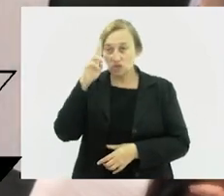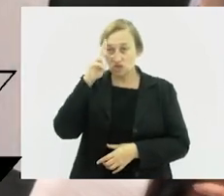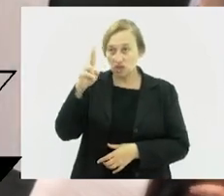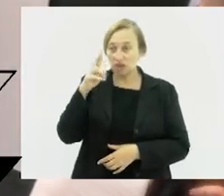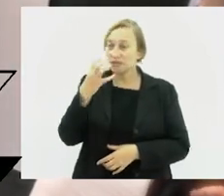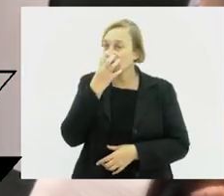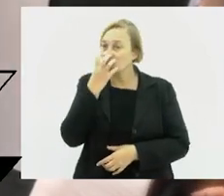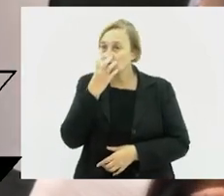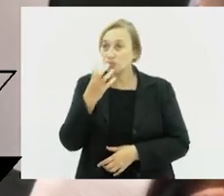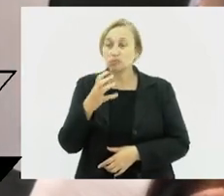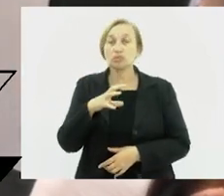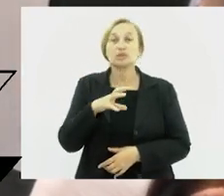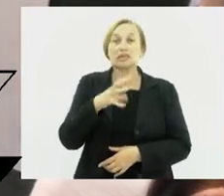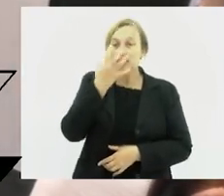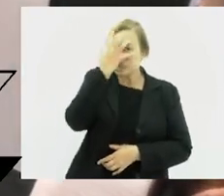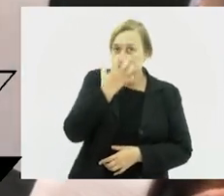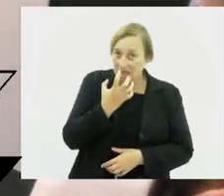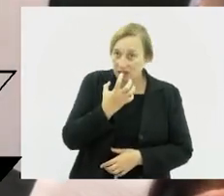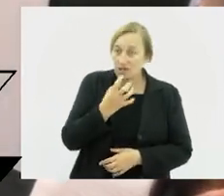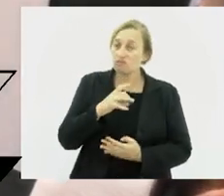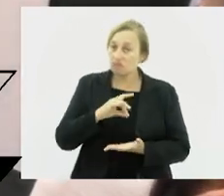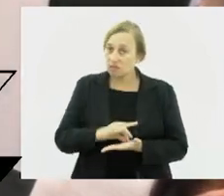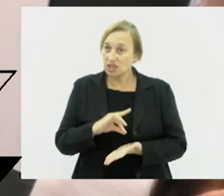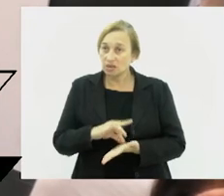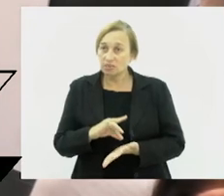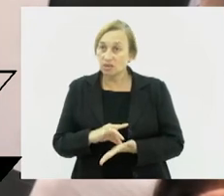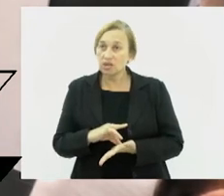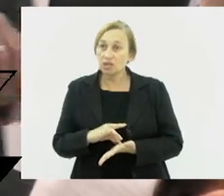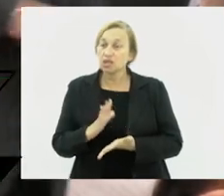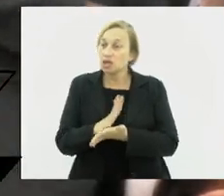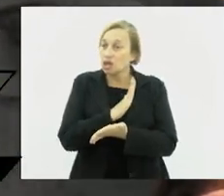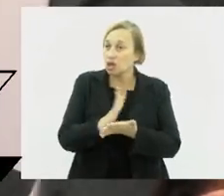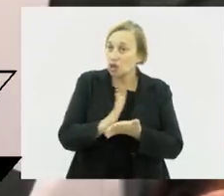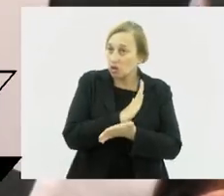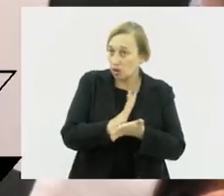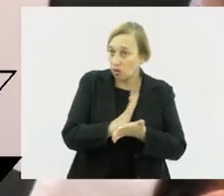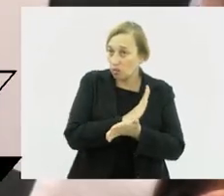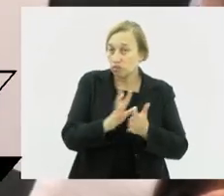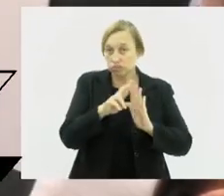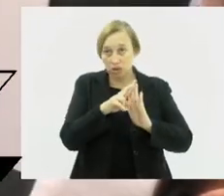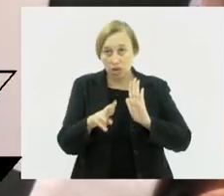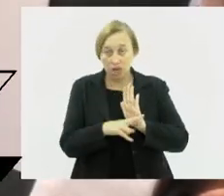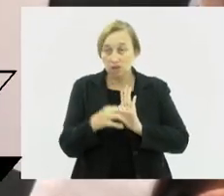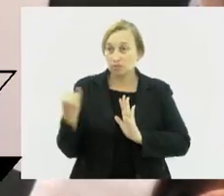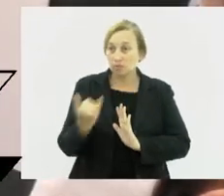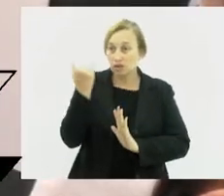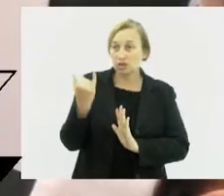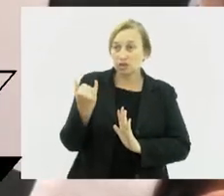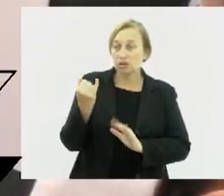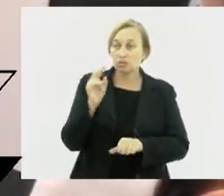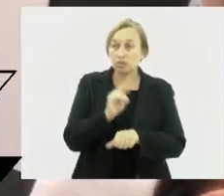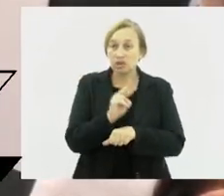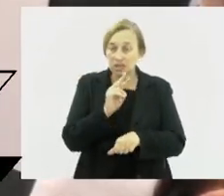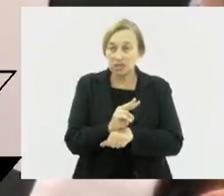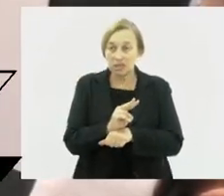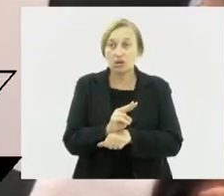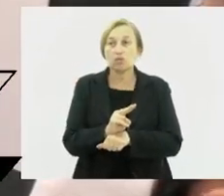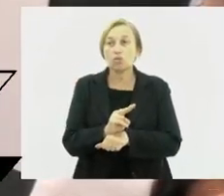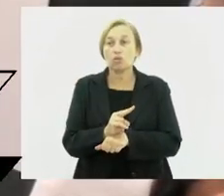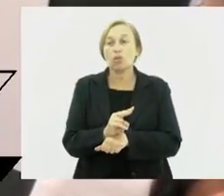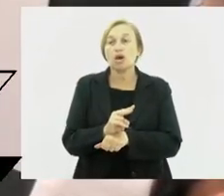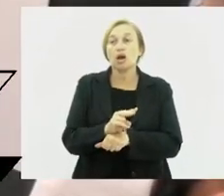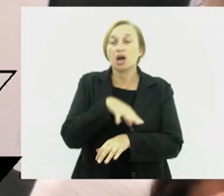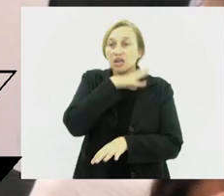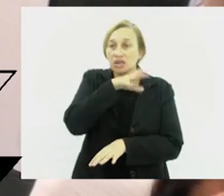criadores realmente sérios, e algumas vertentes importantes da proteção animal aqui, como o Garras da Lei, com quem a gente